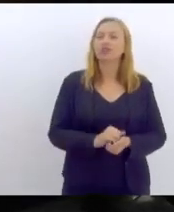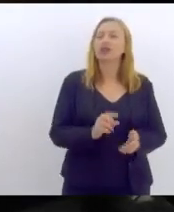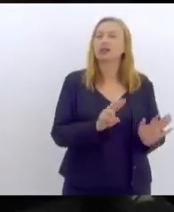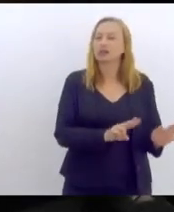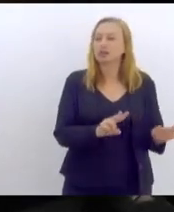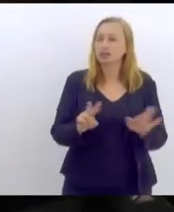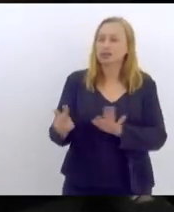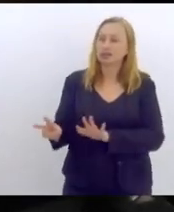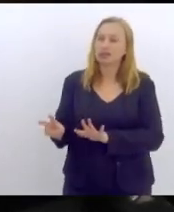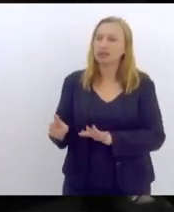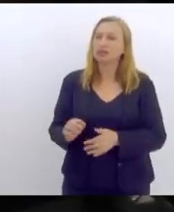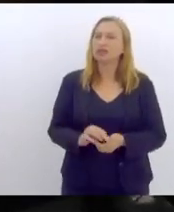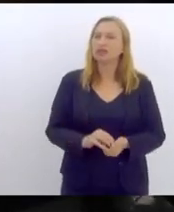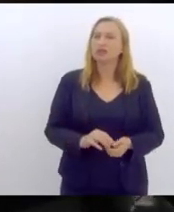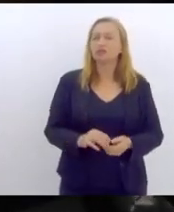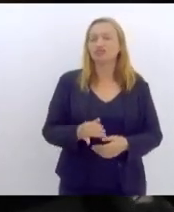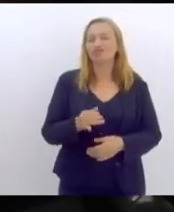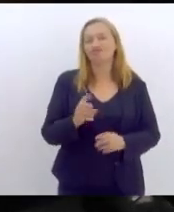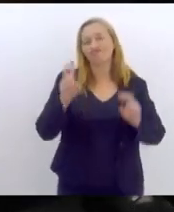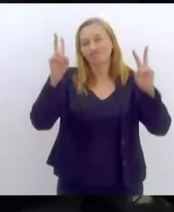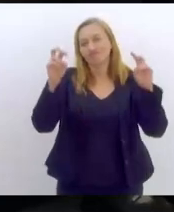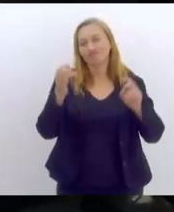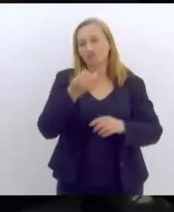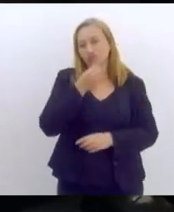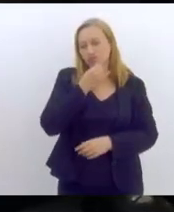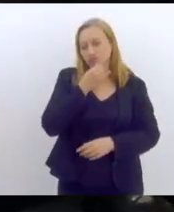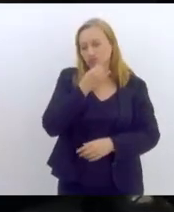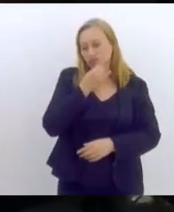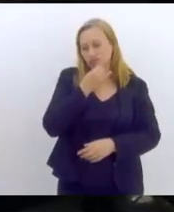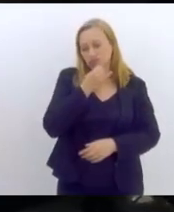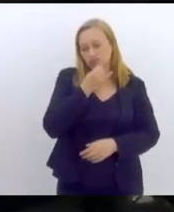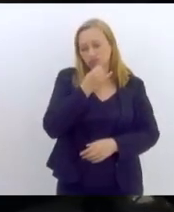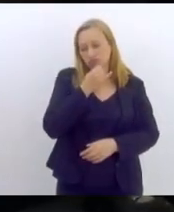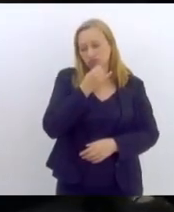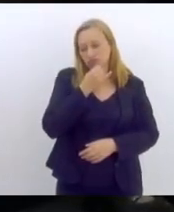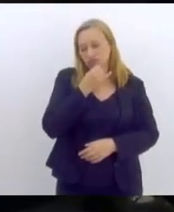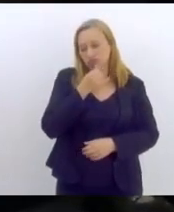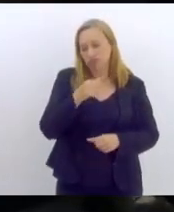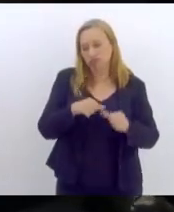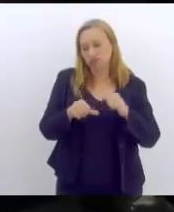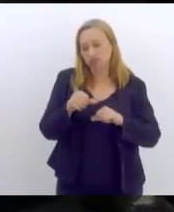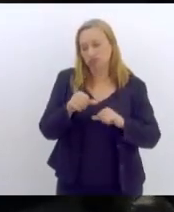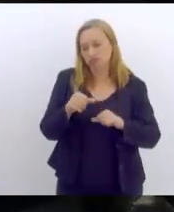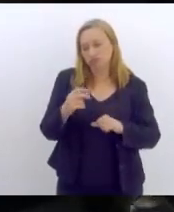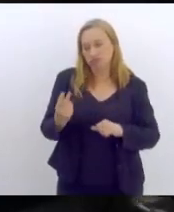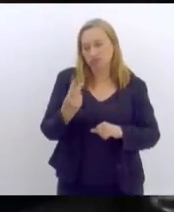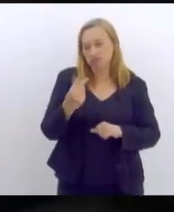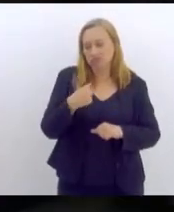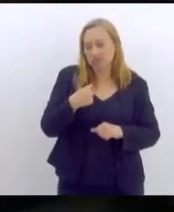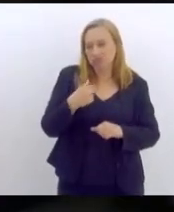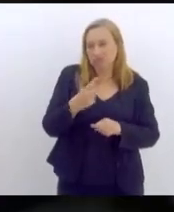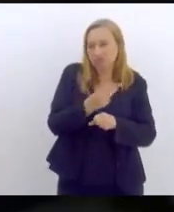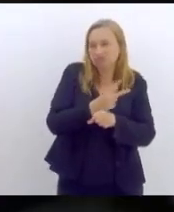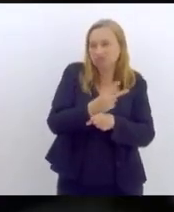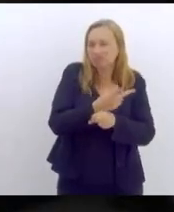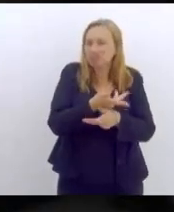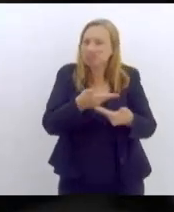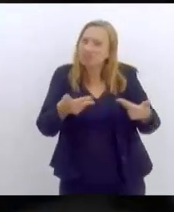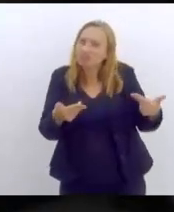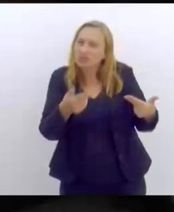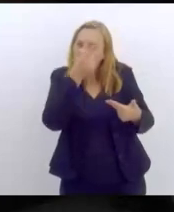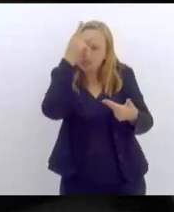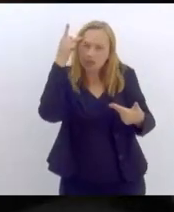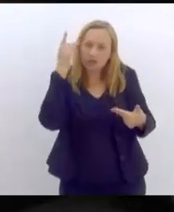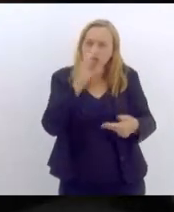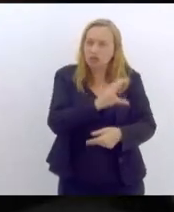semana, um fato triste, uma inversão de valores, e eu fui muito procurado por grande parcela da população de